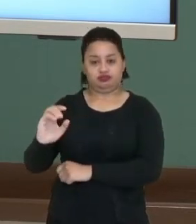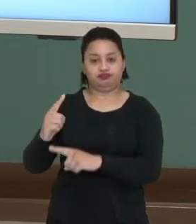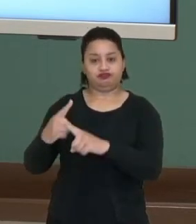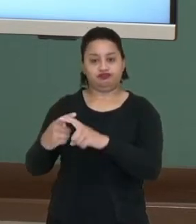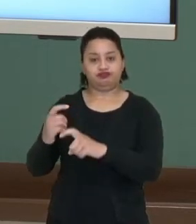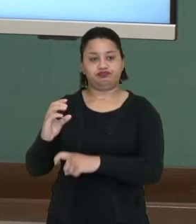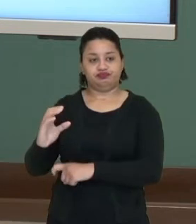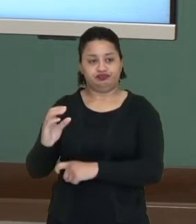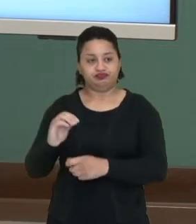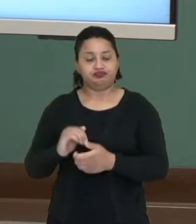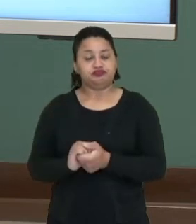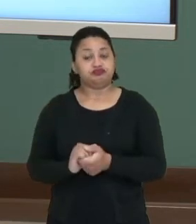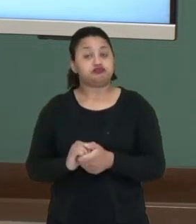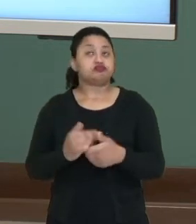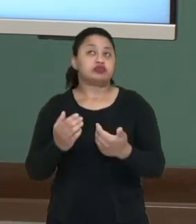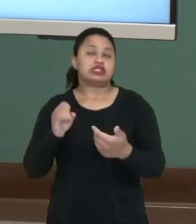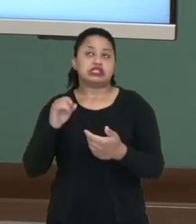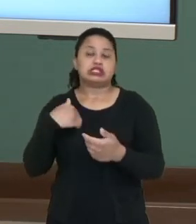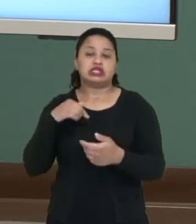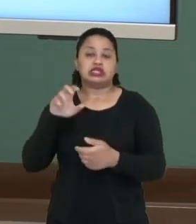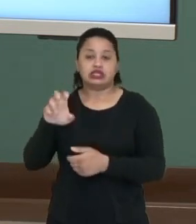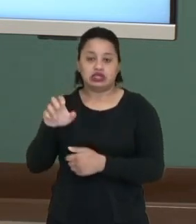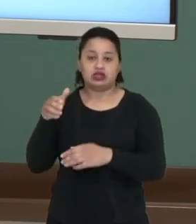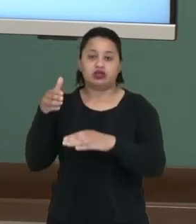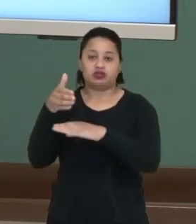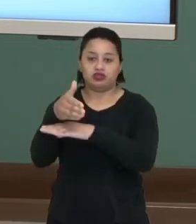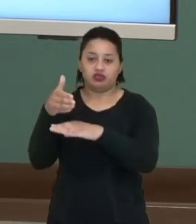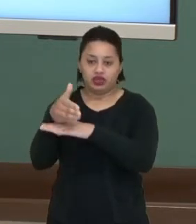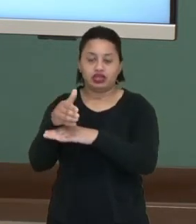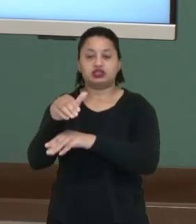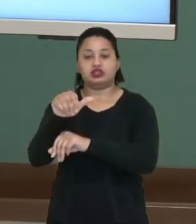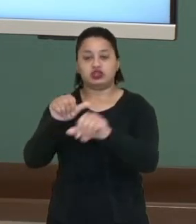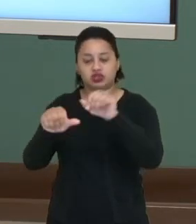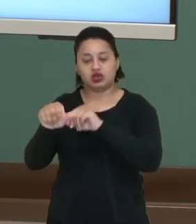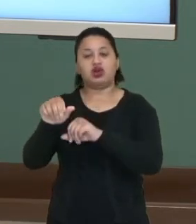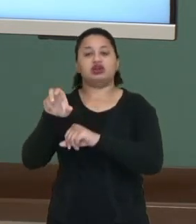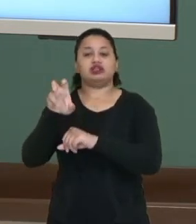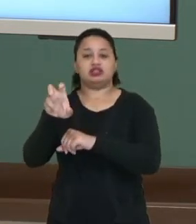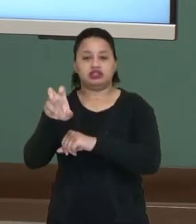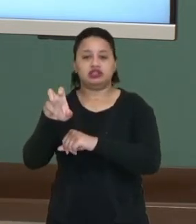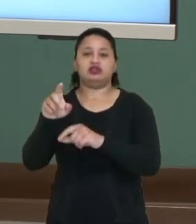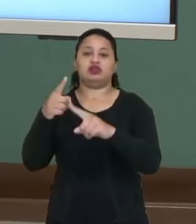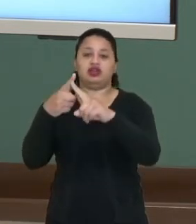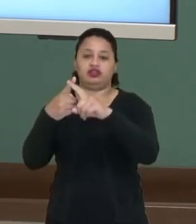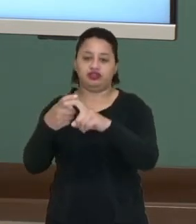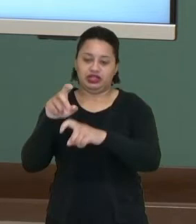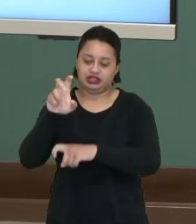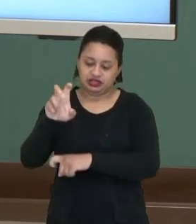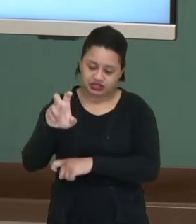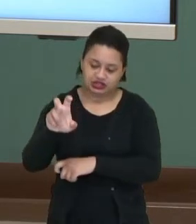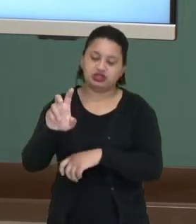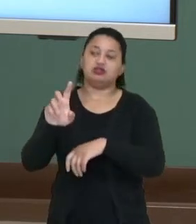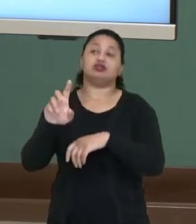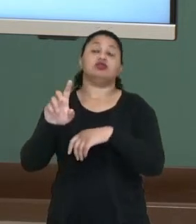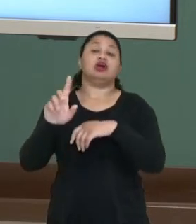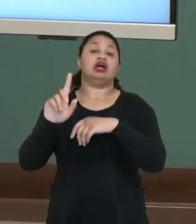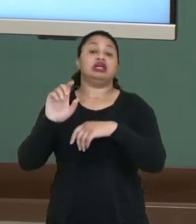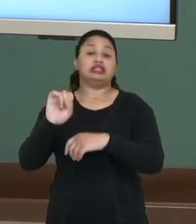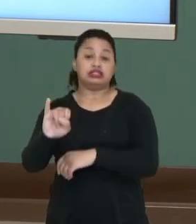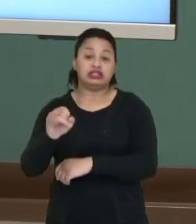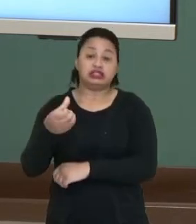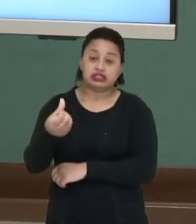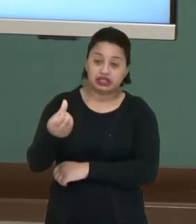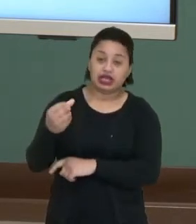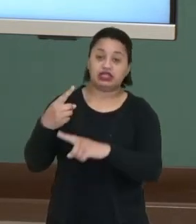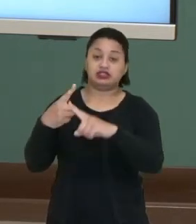consultas, transformo aqui, troco por 5 vezes 5, 6 consultas vezes 6, 7 consultas vezes 7, que é